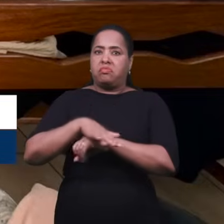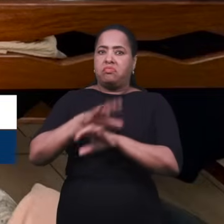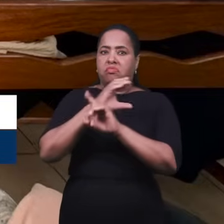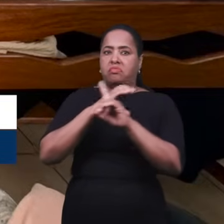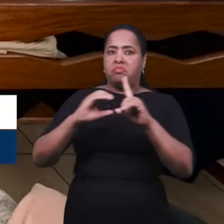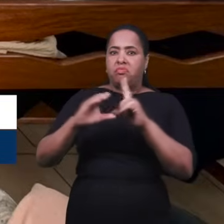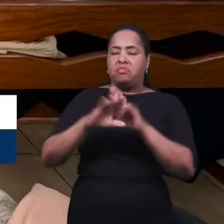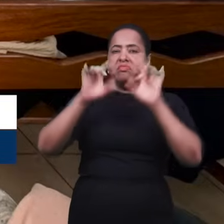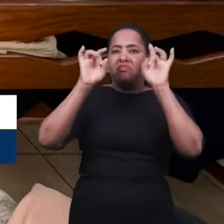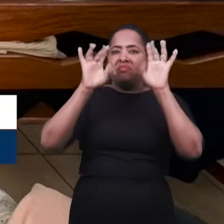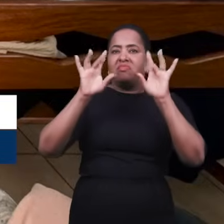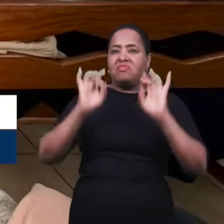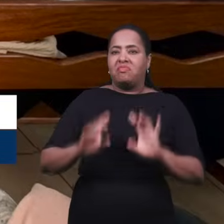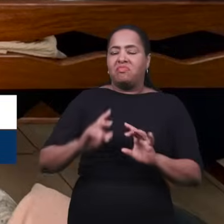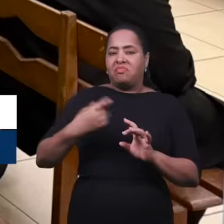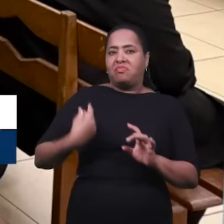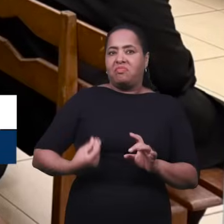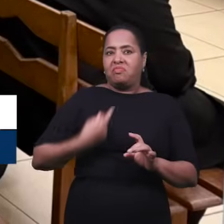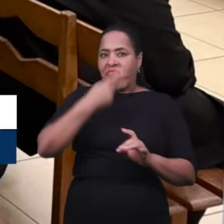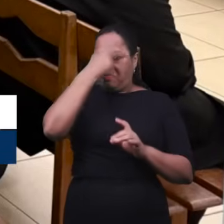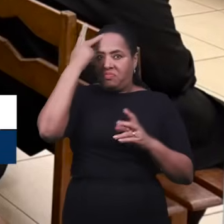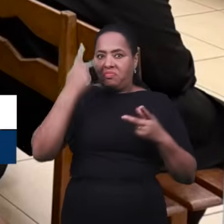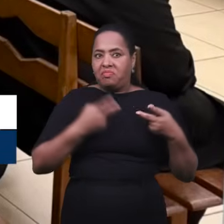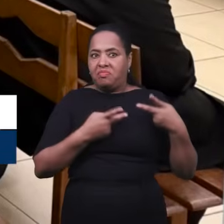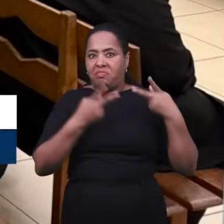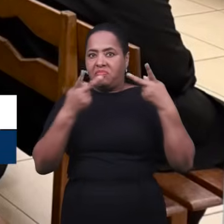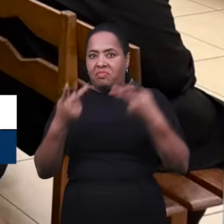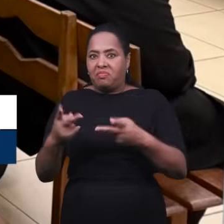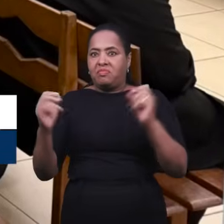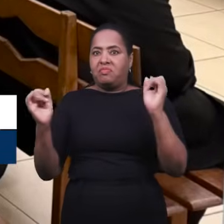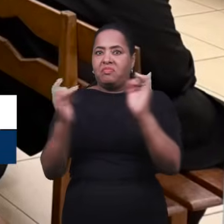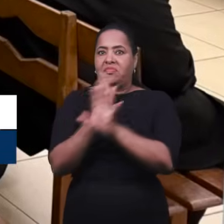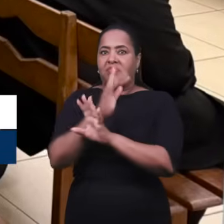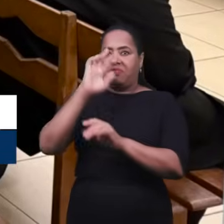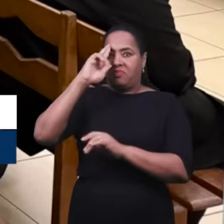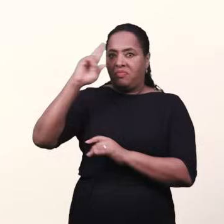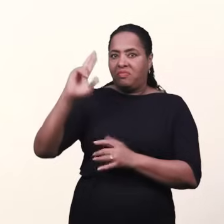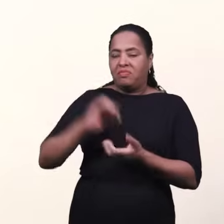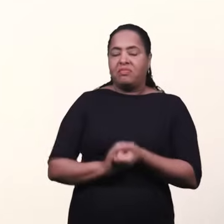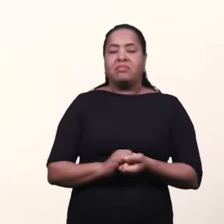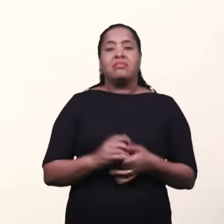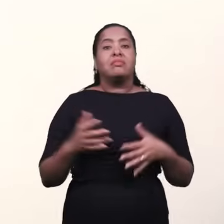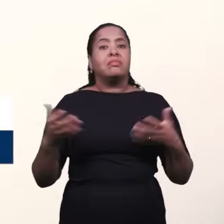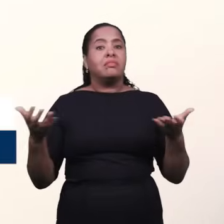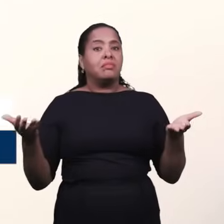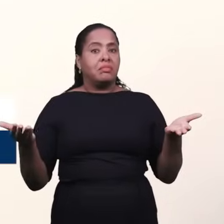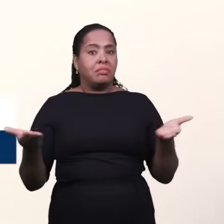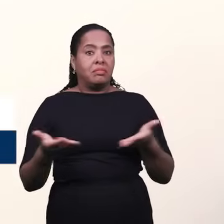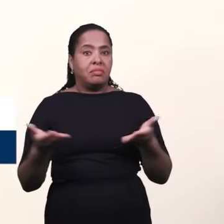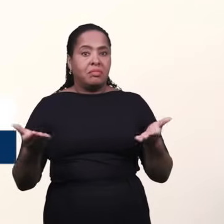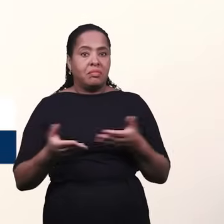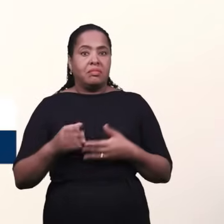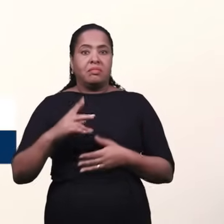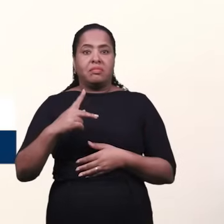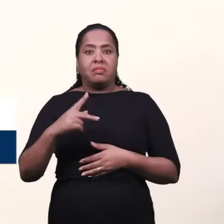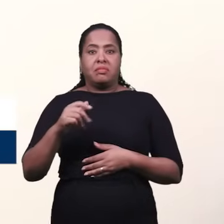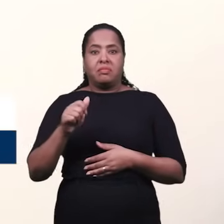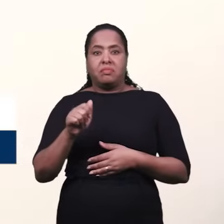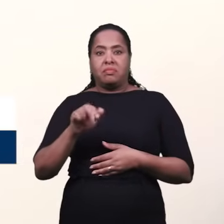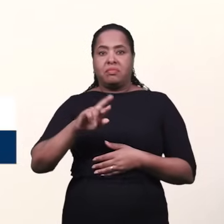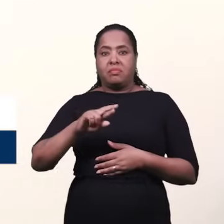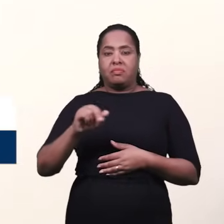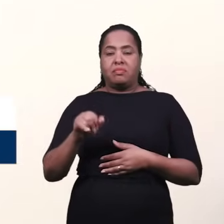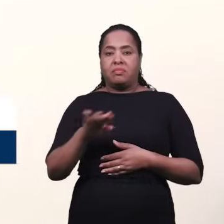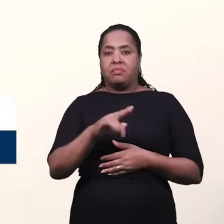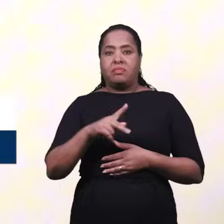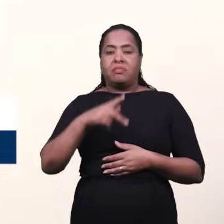culto especial com a presença de visitantes para a glória do nome do Senhor. Agora vamos lá para a região do Vale do Paraíba.